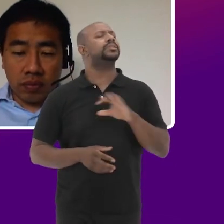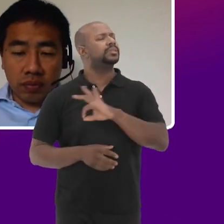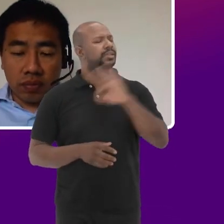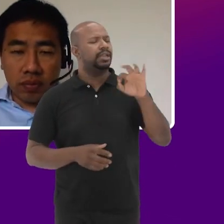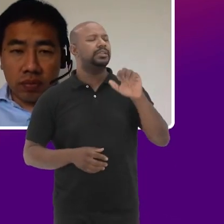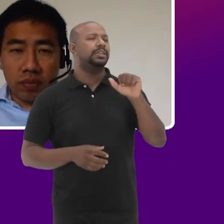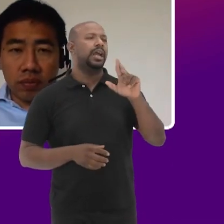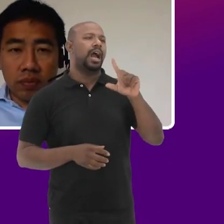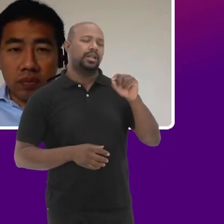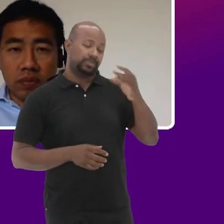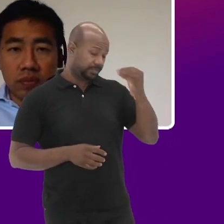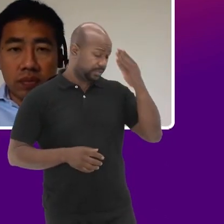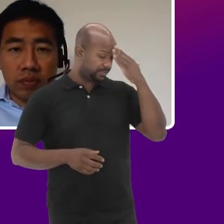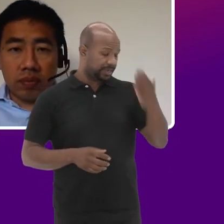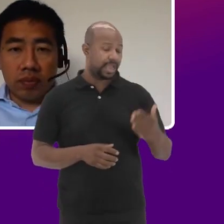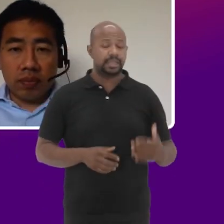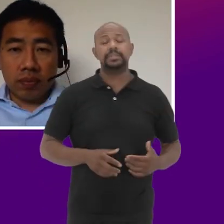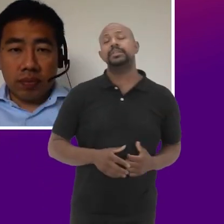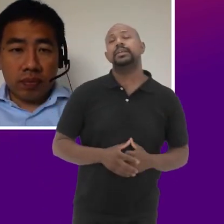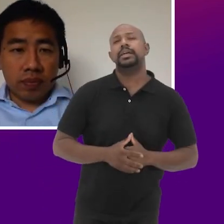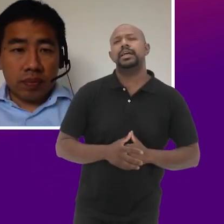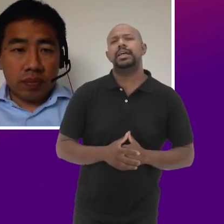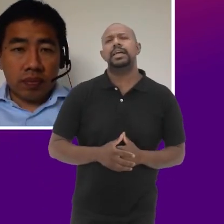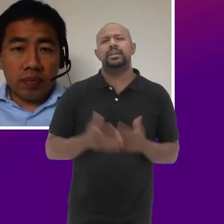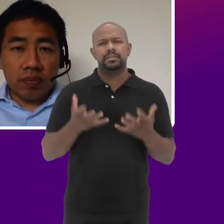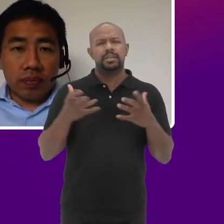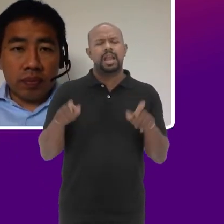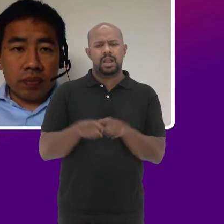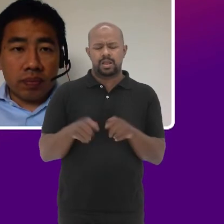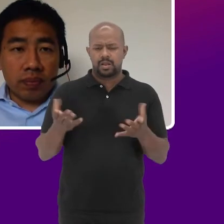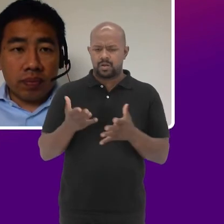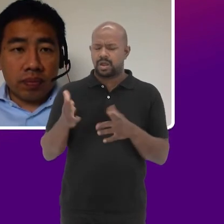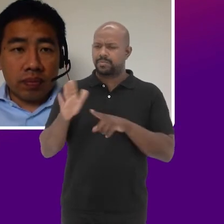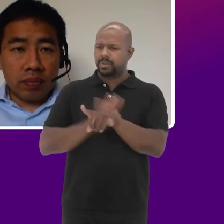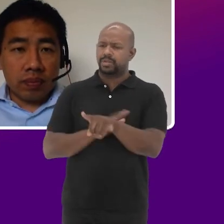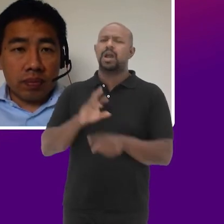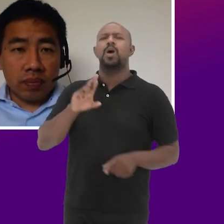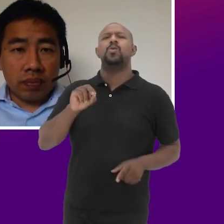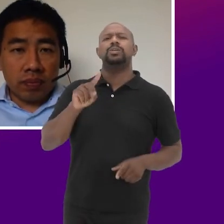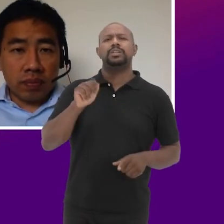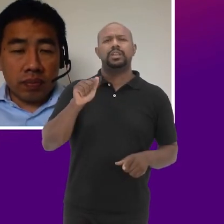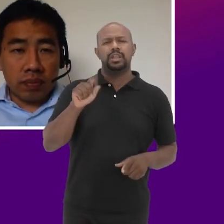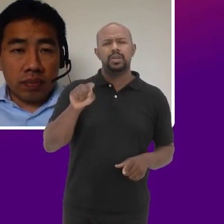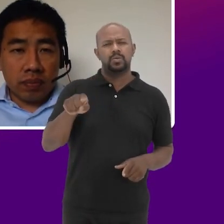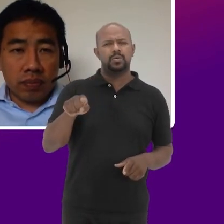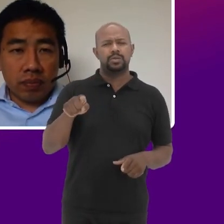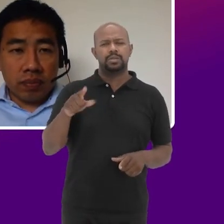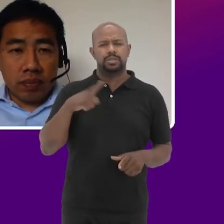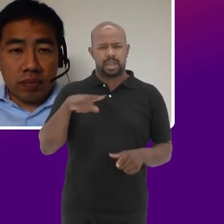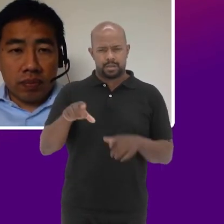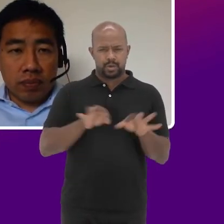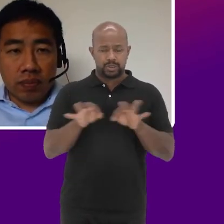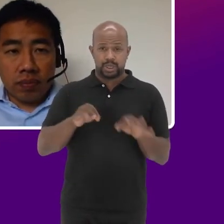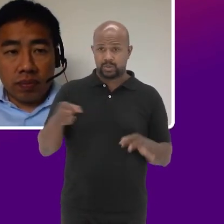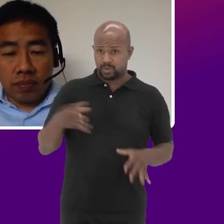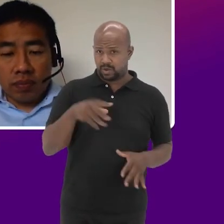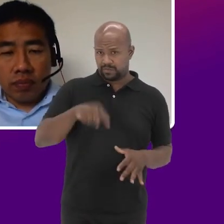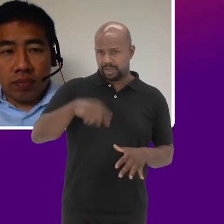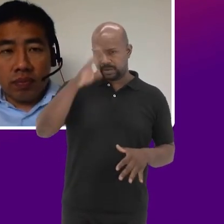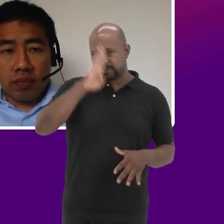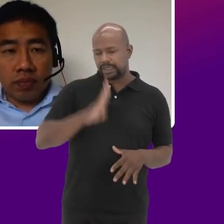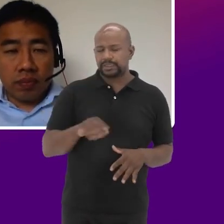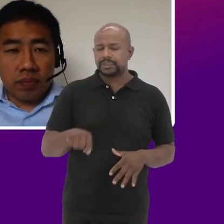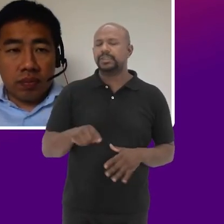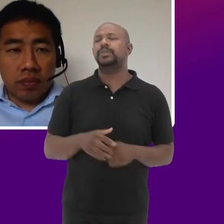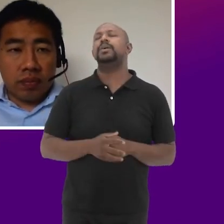Excelente, Carlos. Muito obrigada. Eu gostaria agora de perguntar ao Rodrigo, né, que está com esse projeto novo aqui